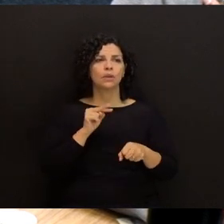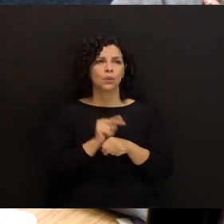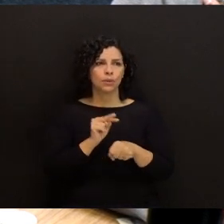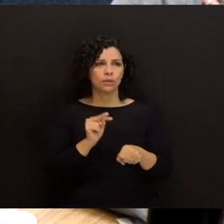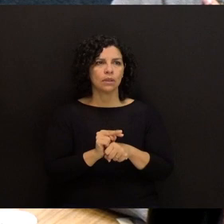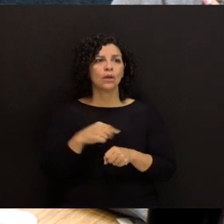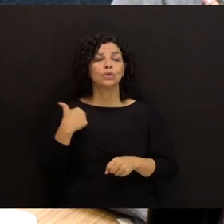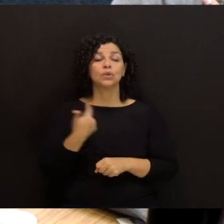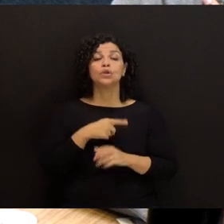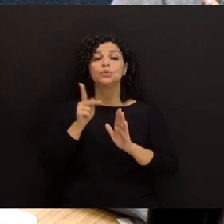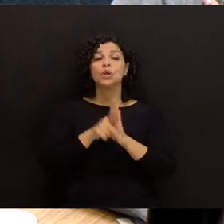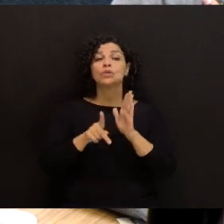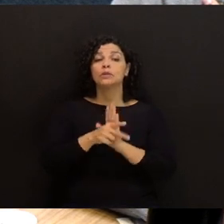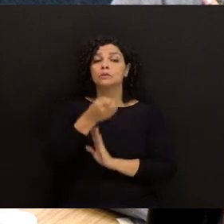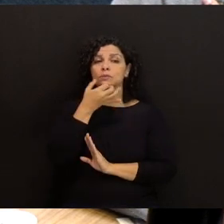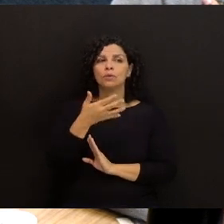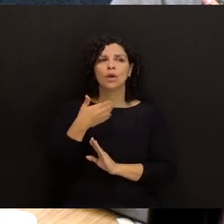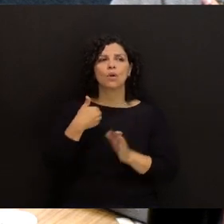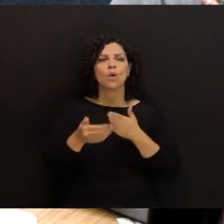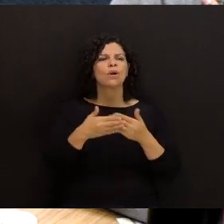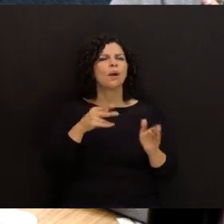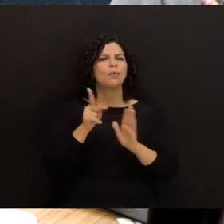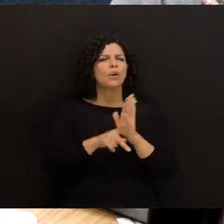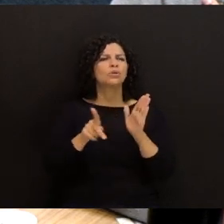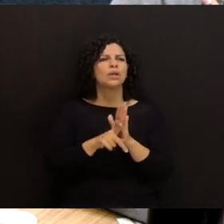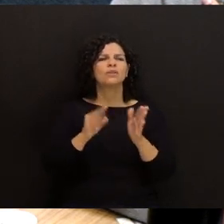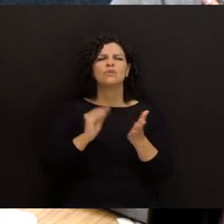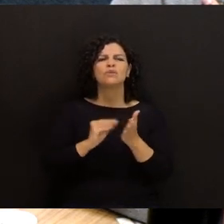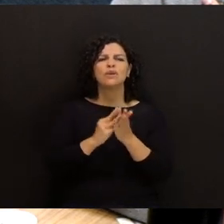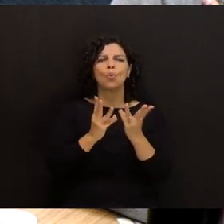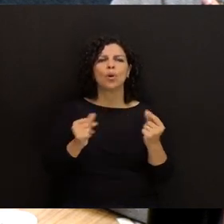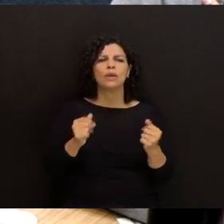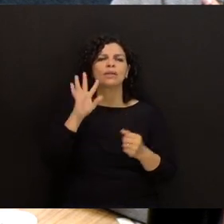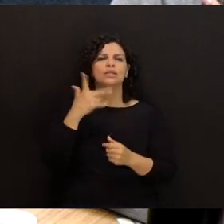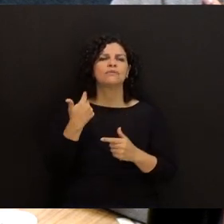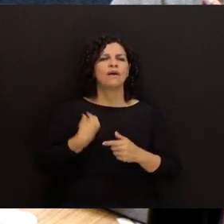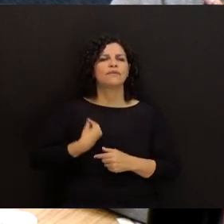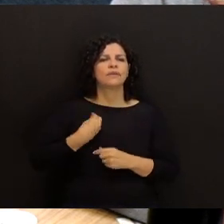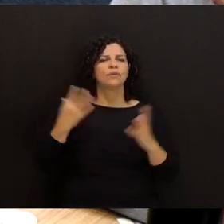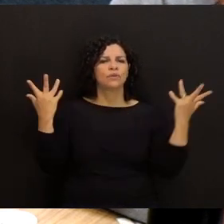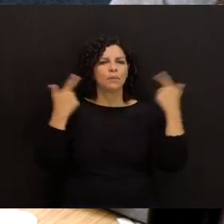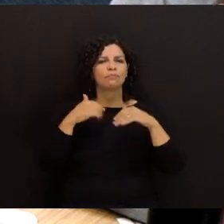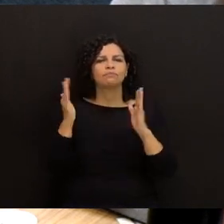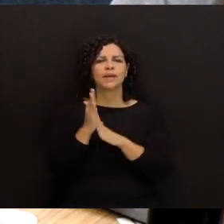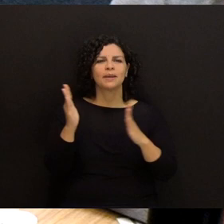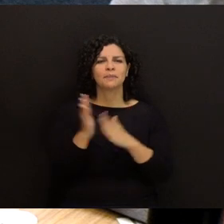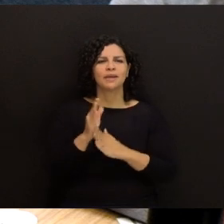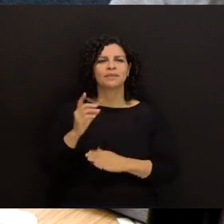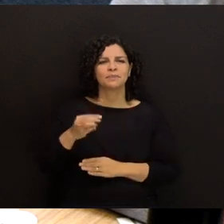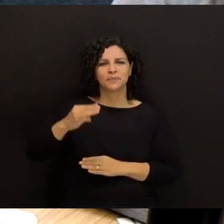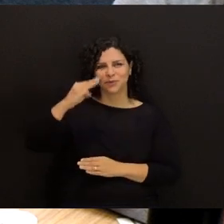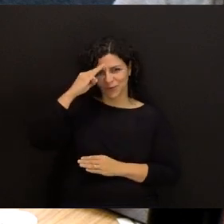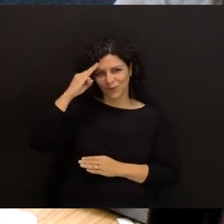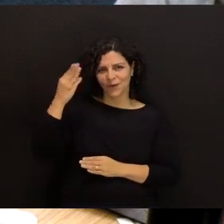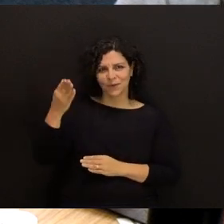é com bons projetos né não é um projeto ineficiente que a gente vai resolver a vida dos animais Então parabéns Vereador delegado Michel pelo e